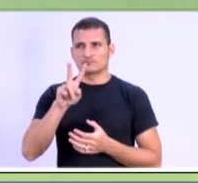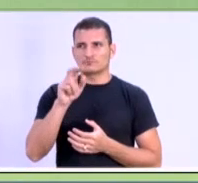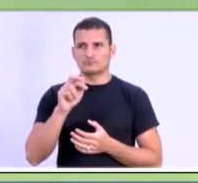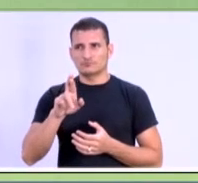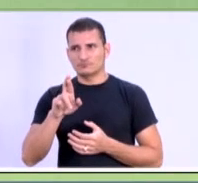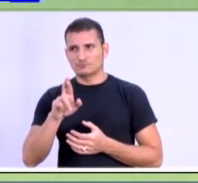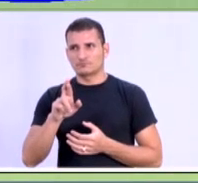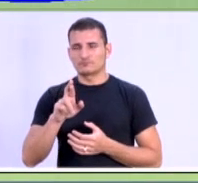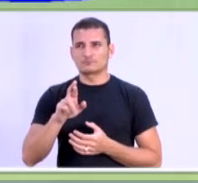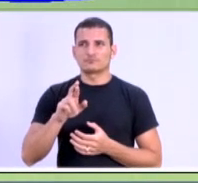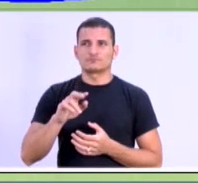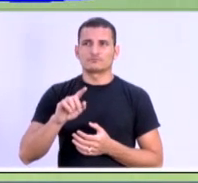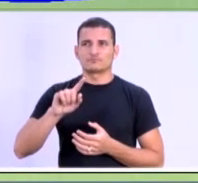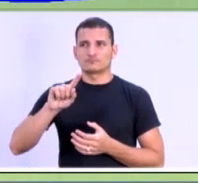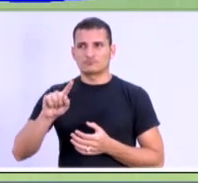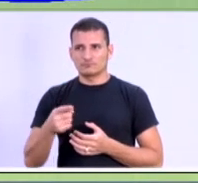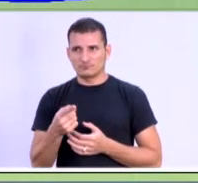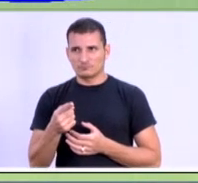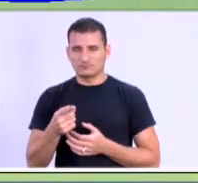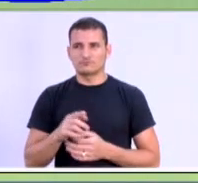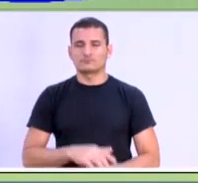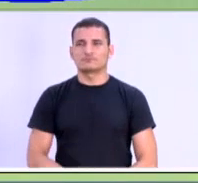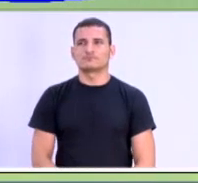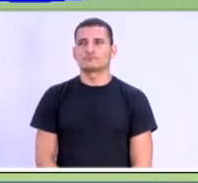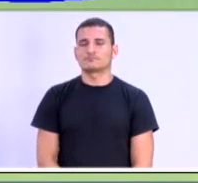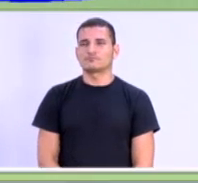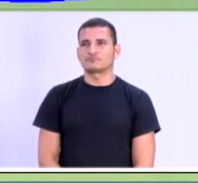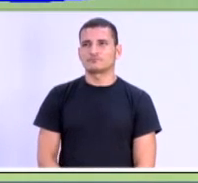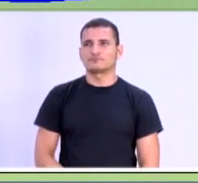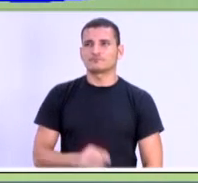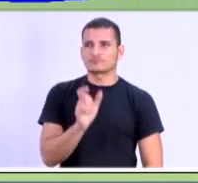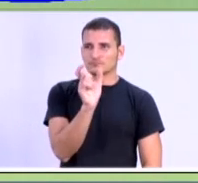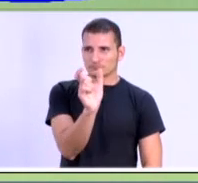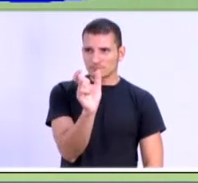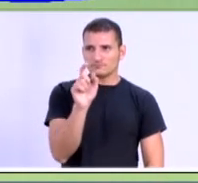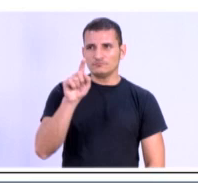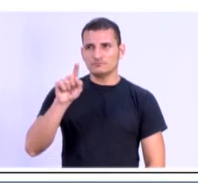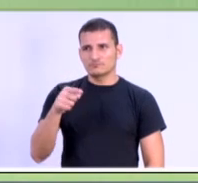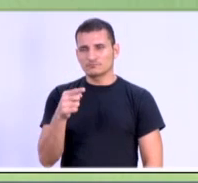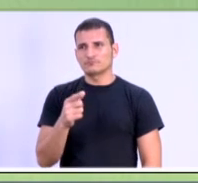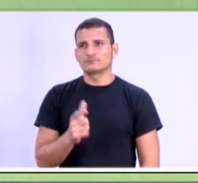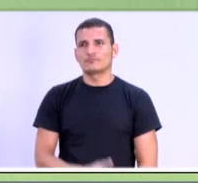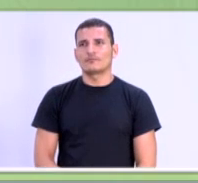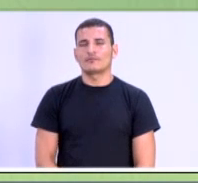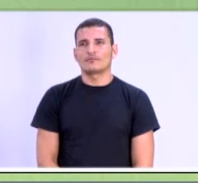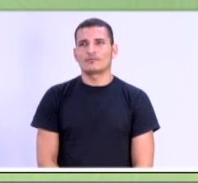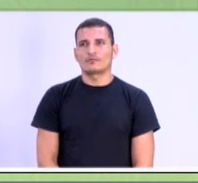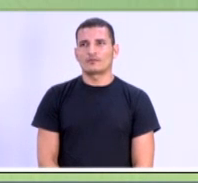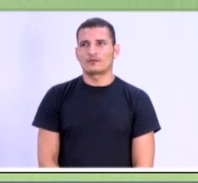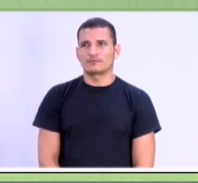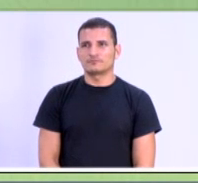variáveis separados por vírgula. Quer dizer, essas variáveis agora são chamadas de parâmetros, tá, gente?